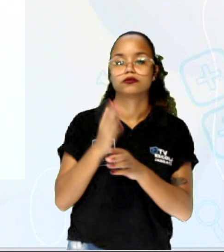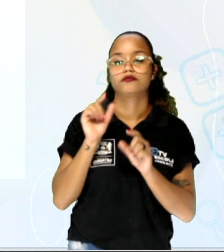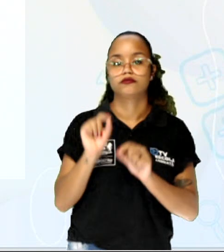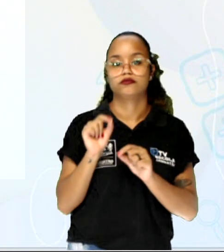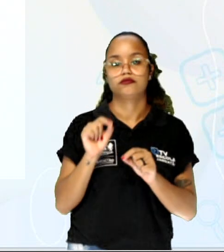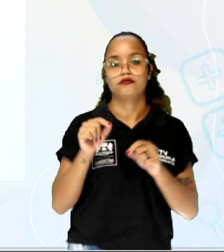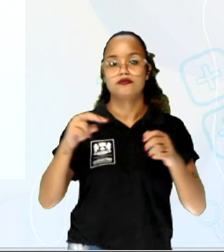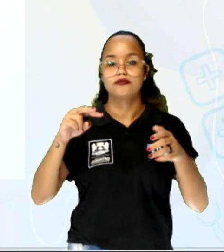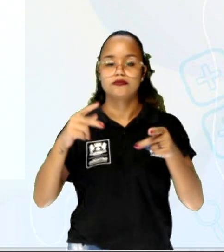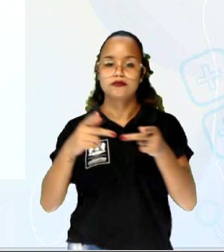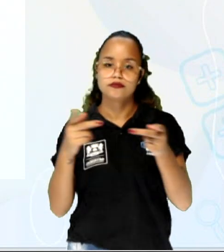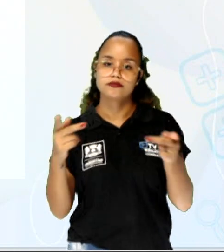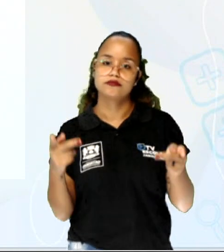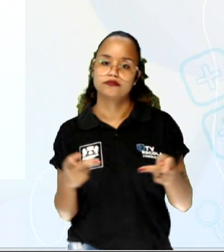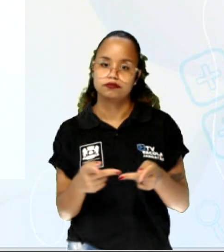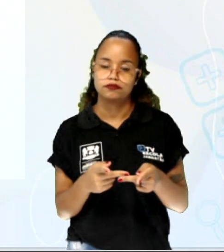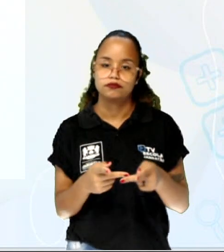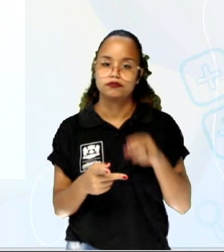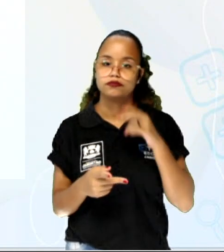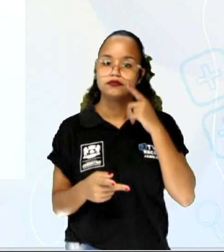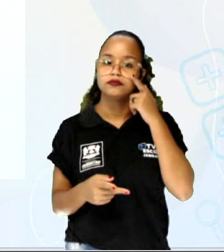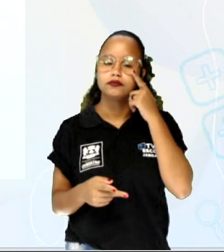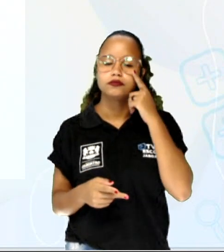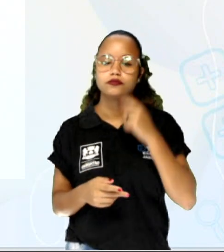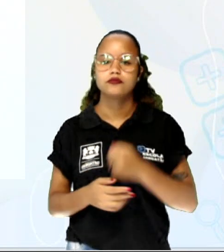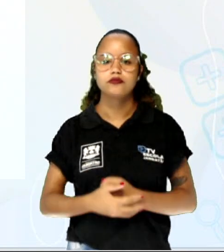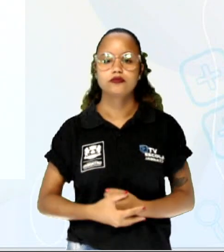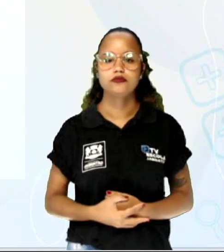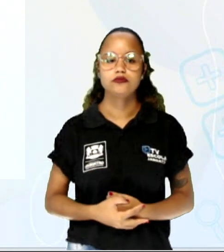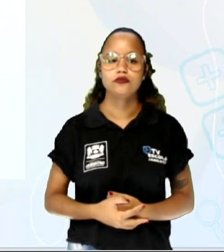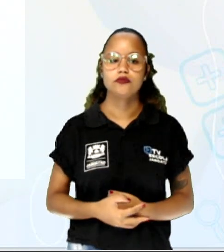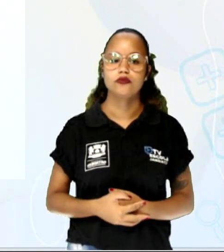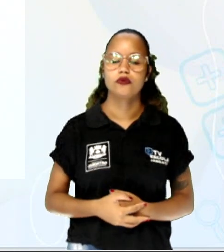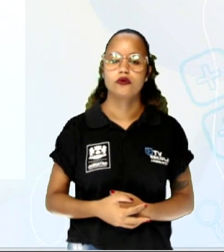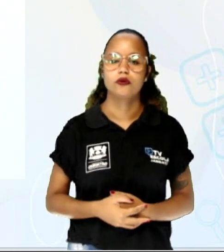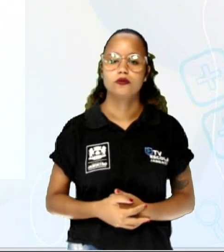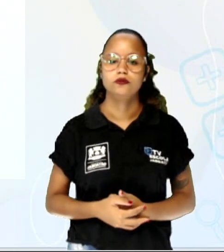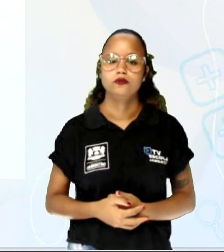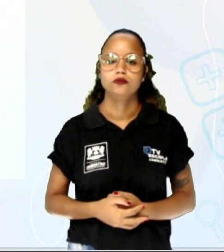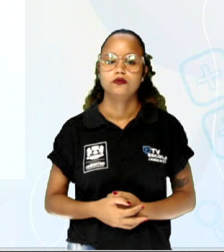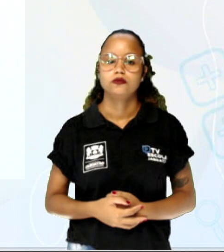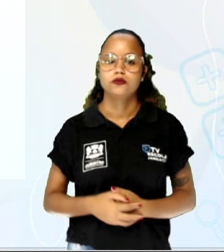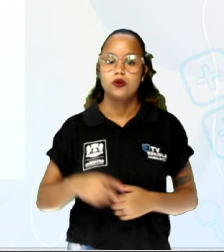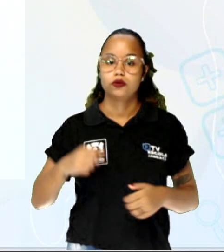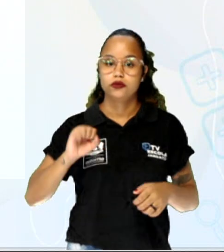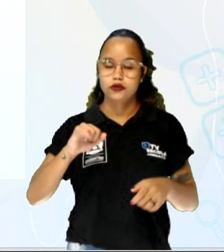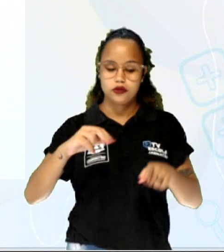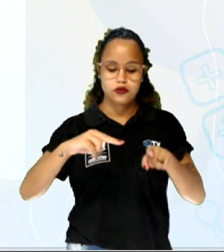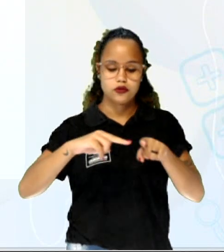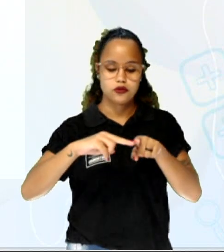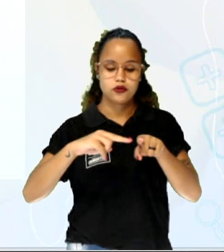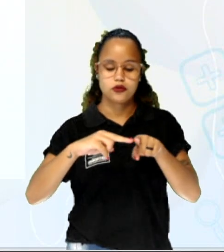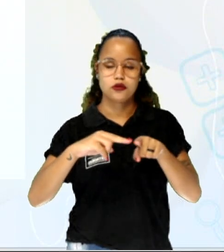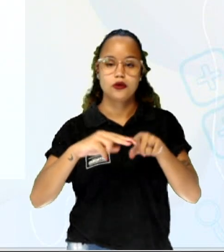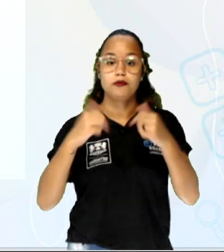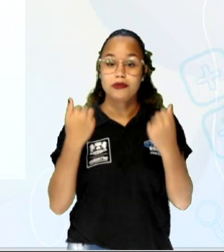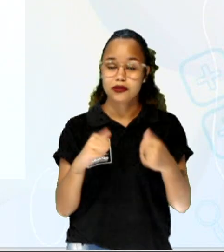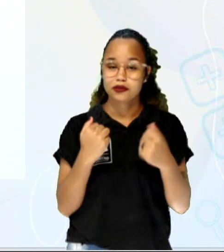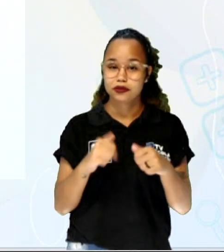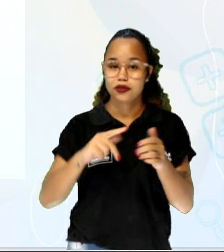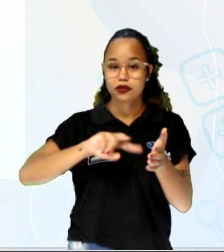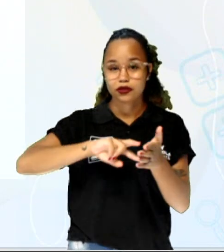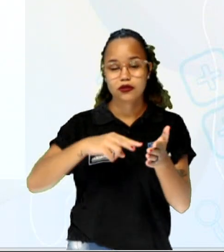setores, que é o gráfico de pizza, o tamanho da fatia ele tem que ser proporcional